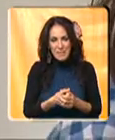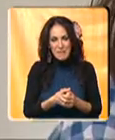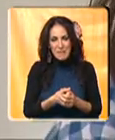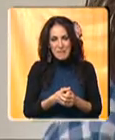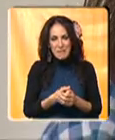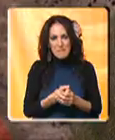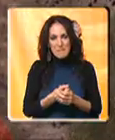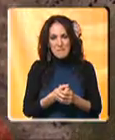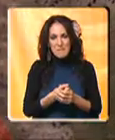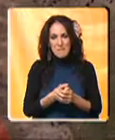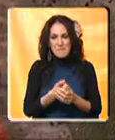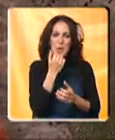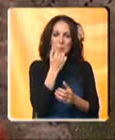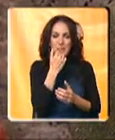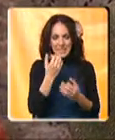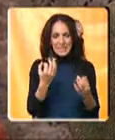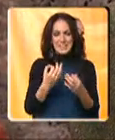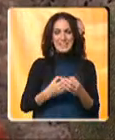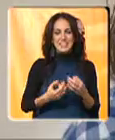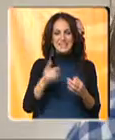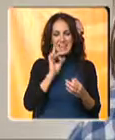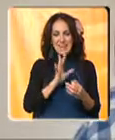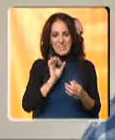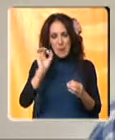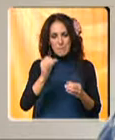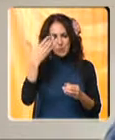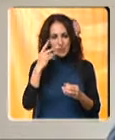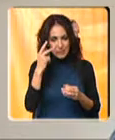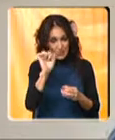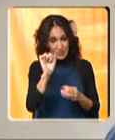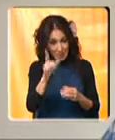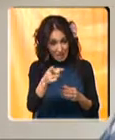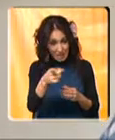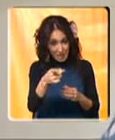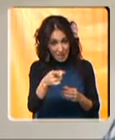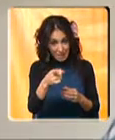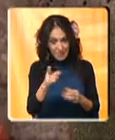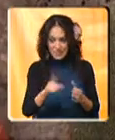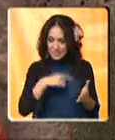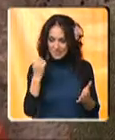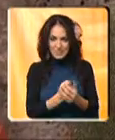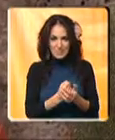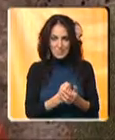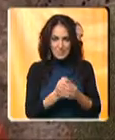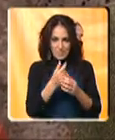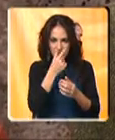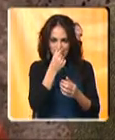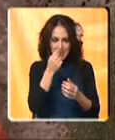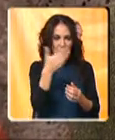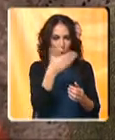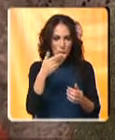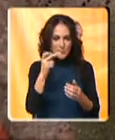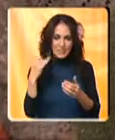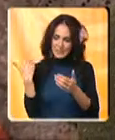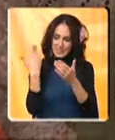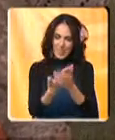diz que pronto, está contente. A Maria sempre foi a prioridade da sua vida? Sempre, a partir de há 11 anos para